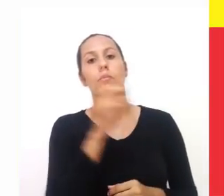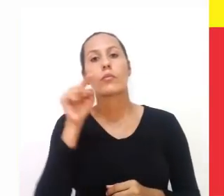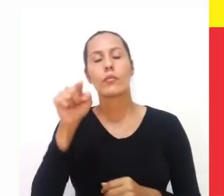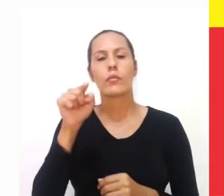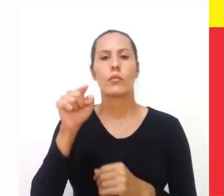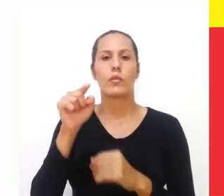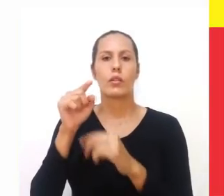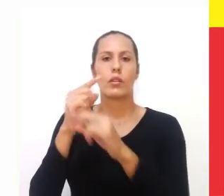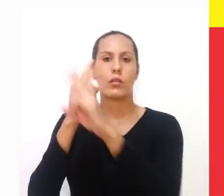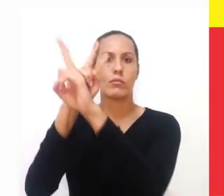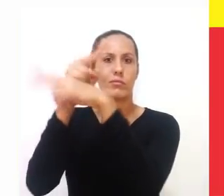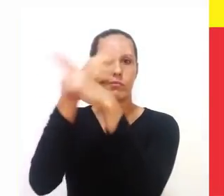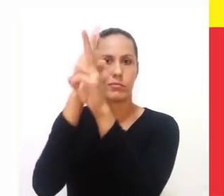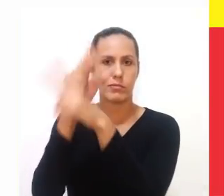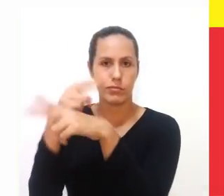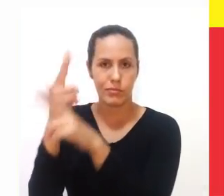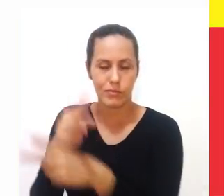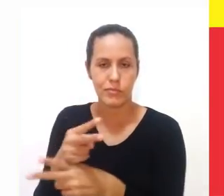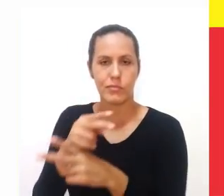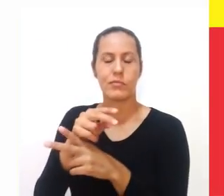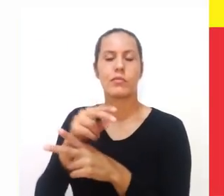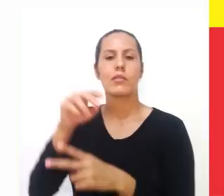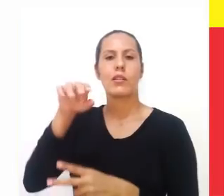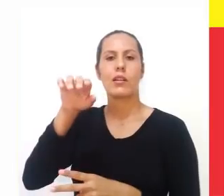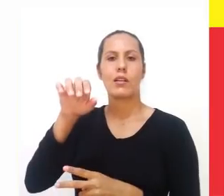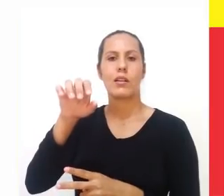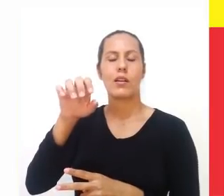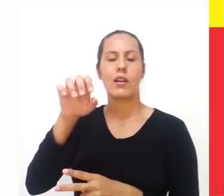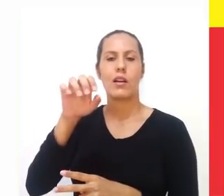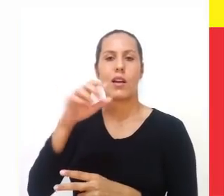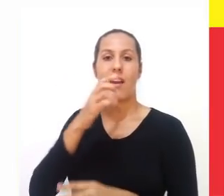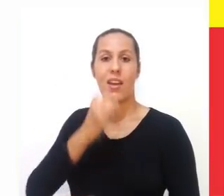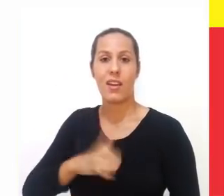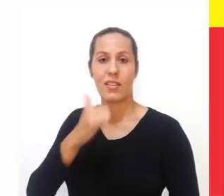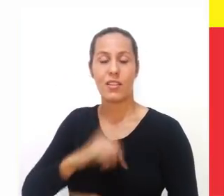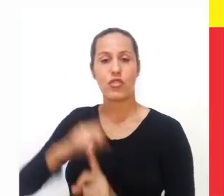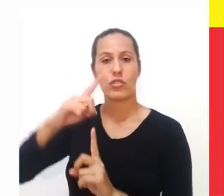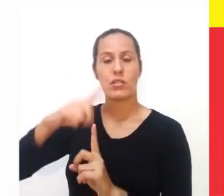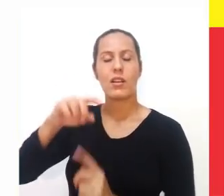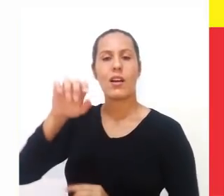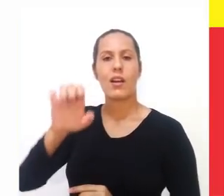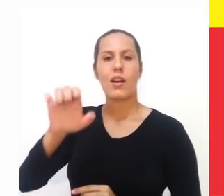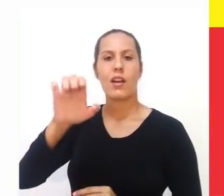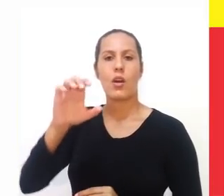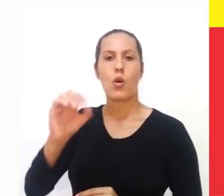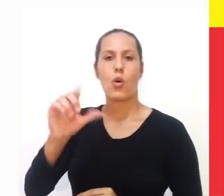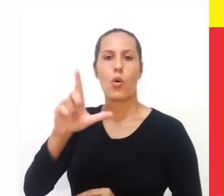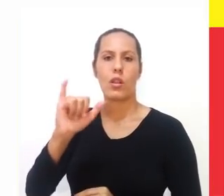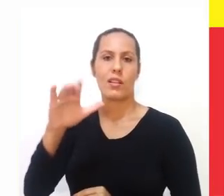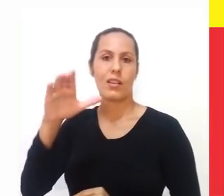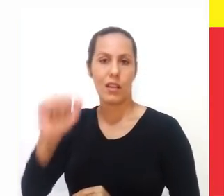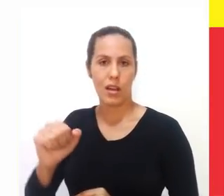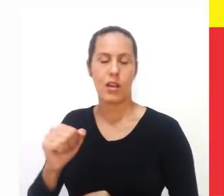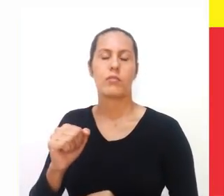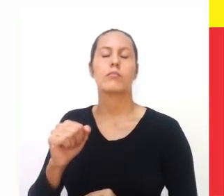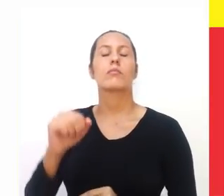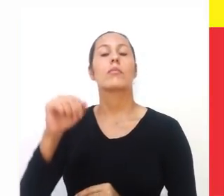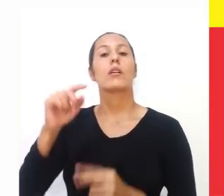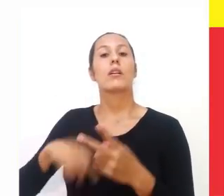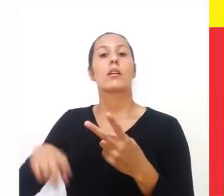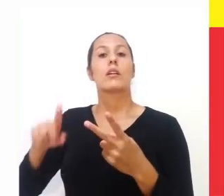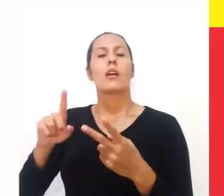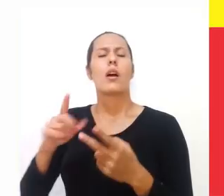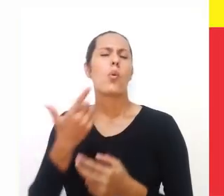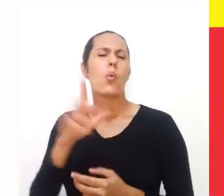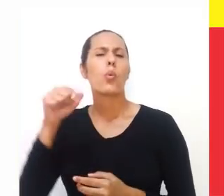temos os moinhos de vento, a energia eólica, né, a energia dos ventos, que também está sendo muito utilizada no nosso país.